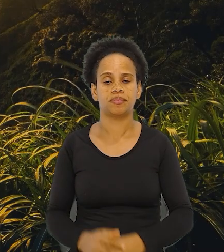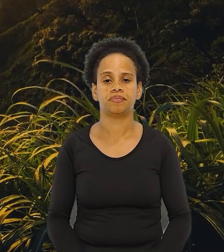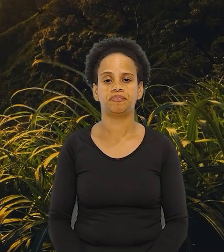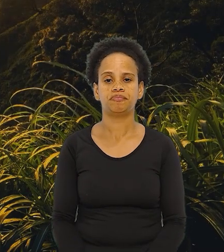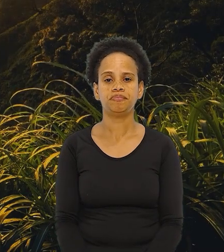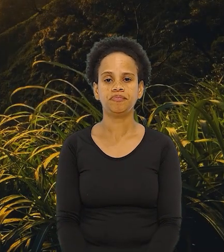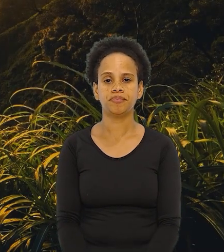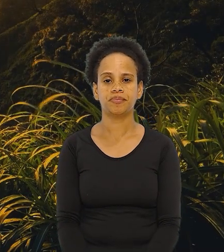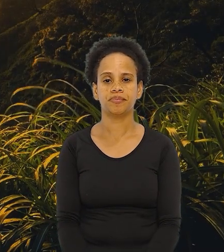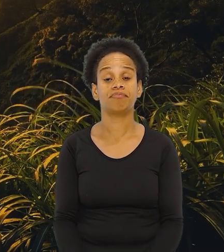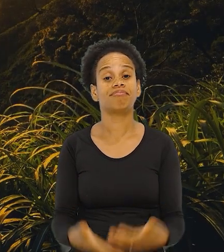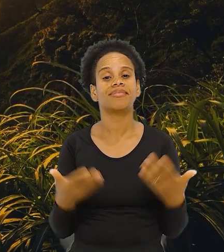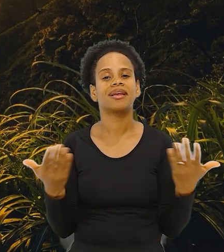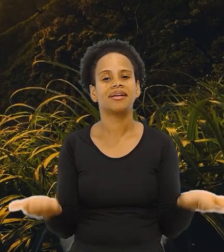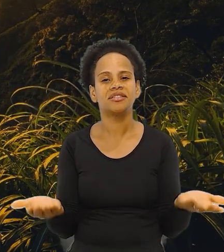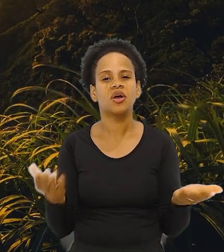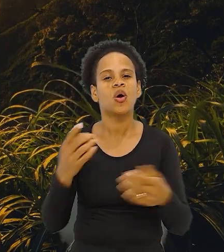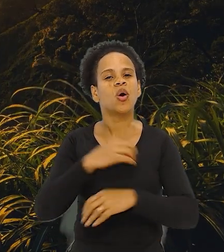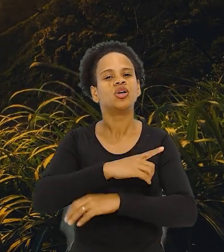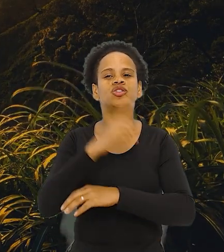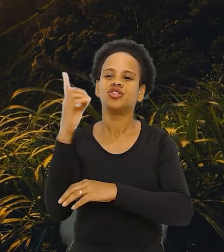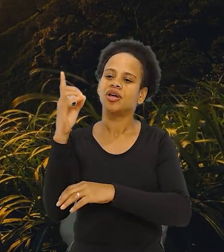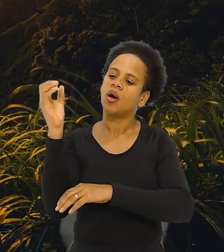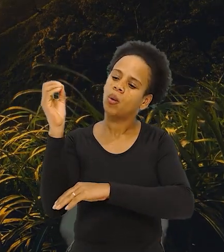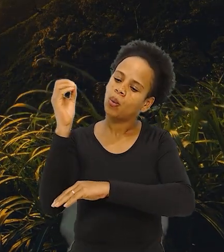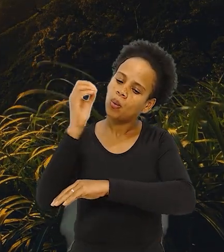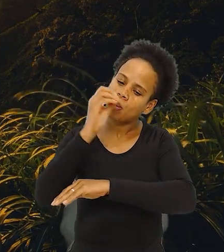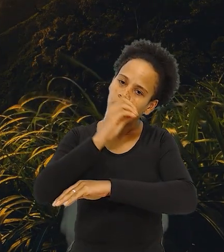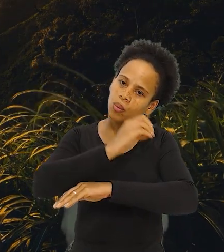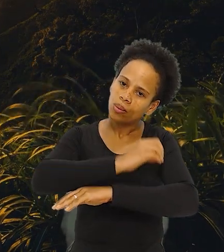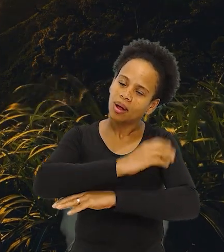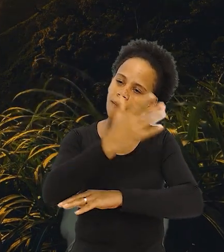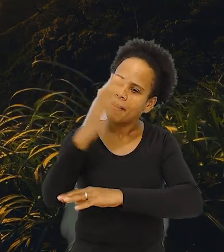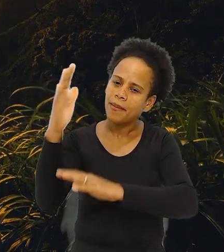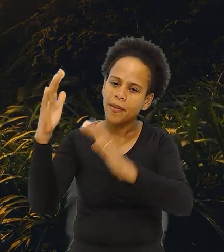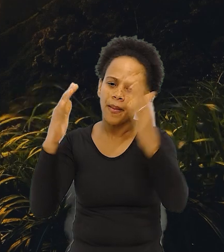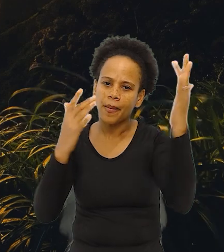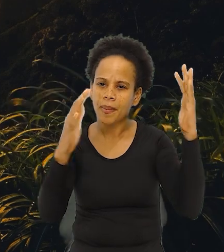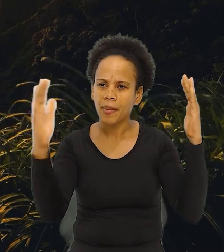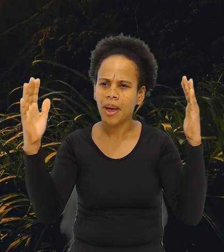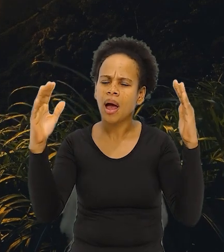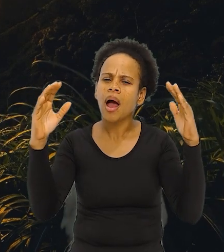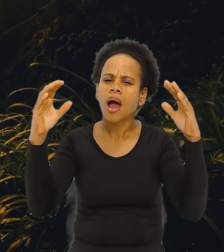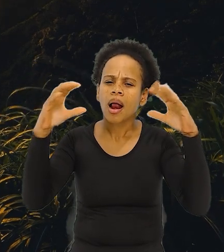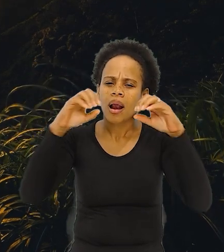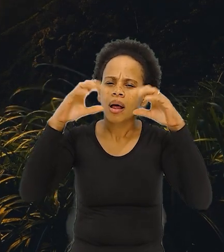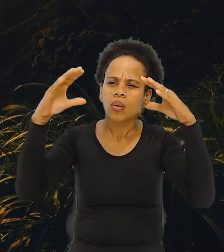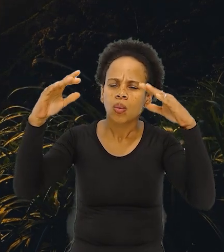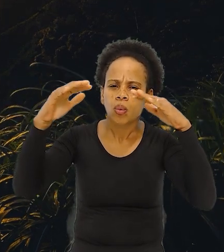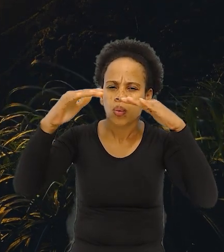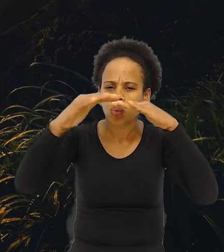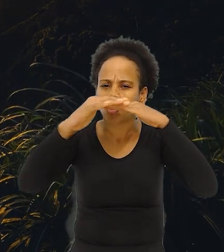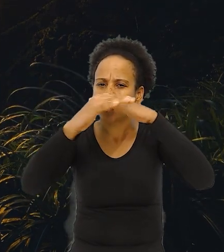E assim, mais um dia vai terminando na floresta. A claridade começa a dar lugar às